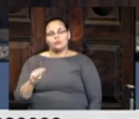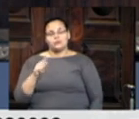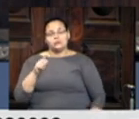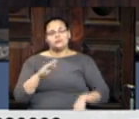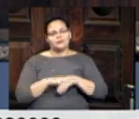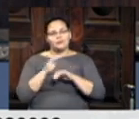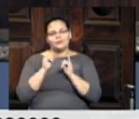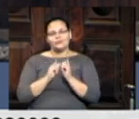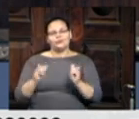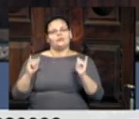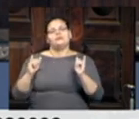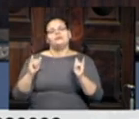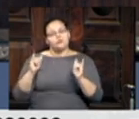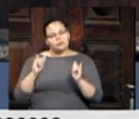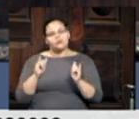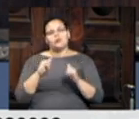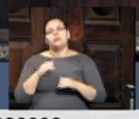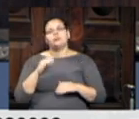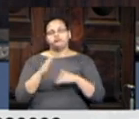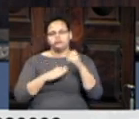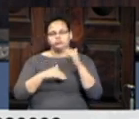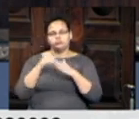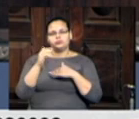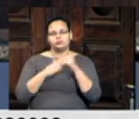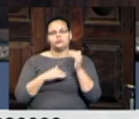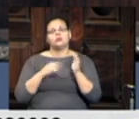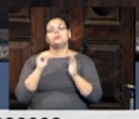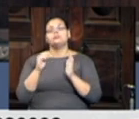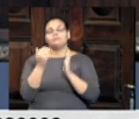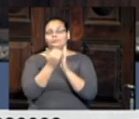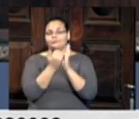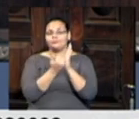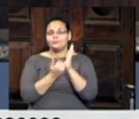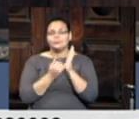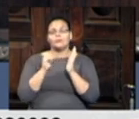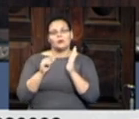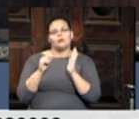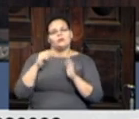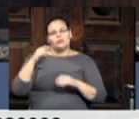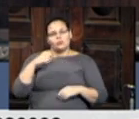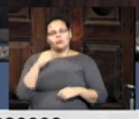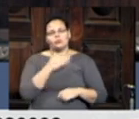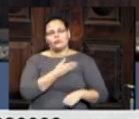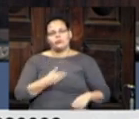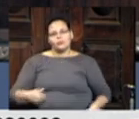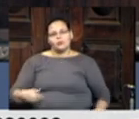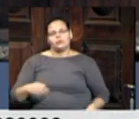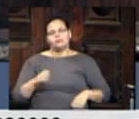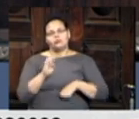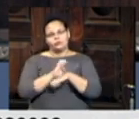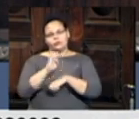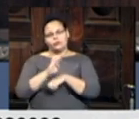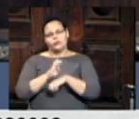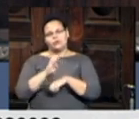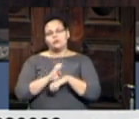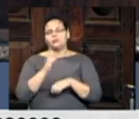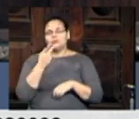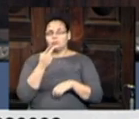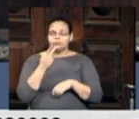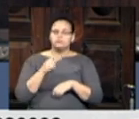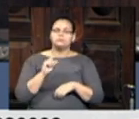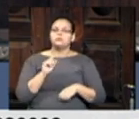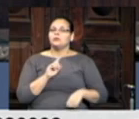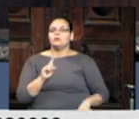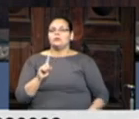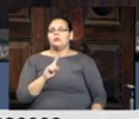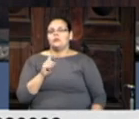anunciava num tom professoral as medidas que estavam sendo adotadas pelo governo do Estado. Dizia ele, né, que